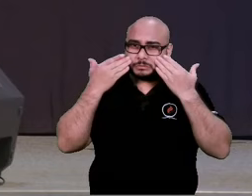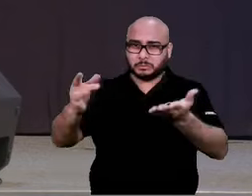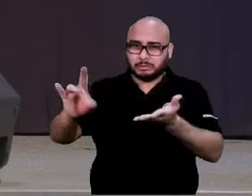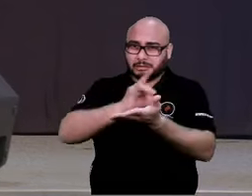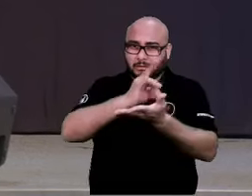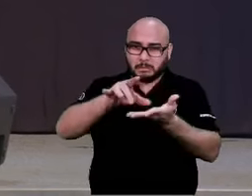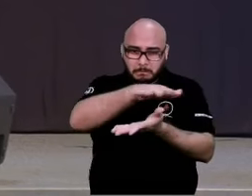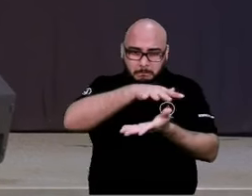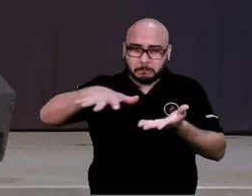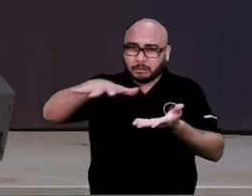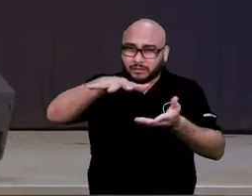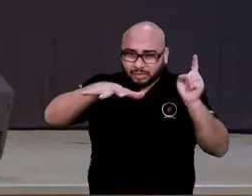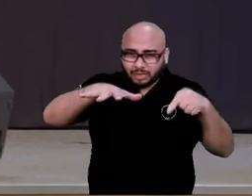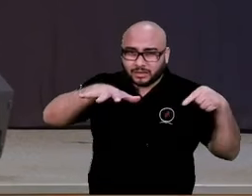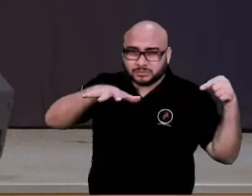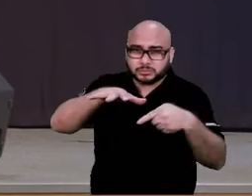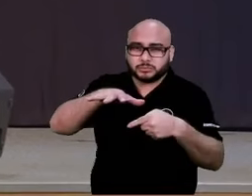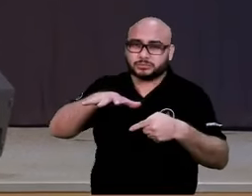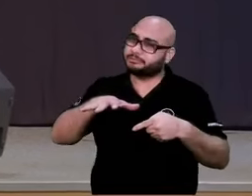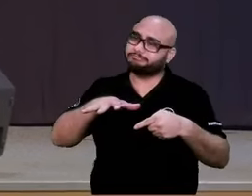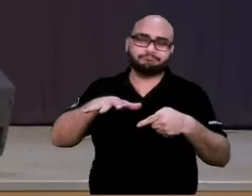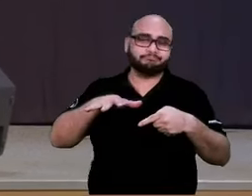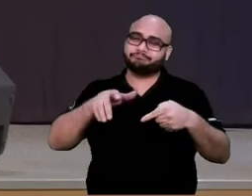eu vou aproveitar esse tempo de oportunidade.